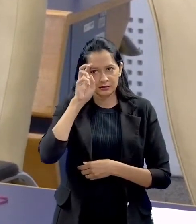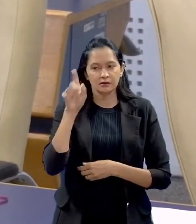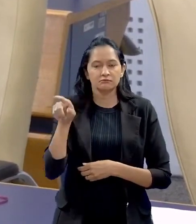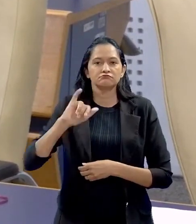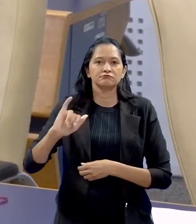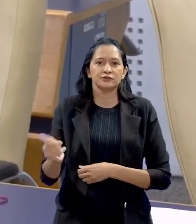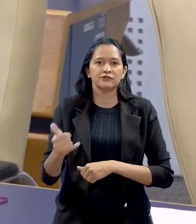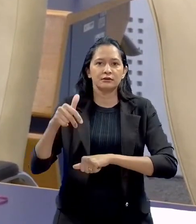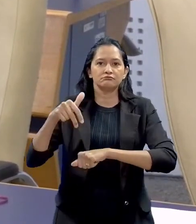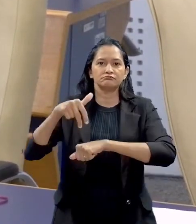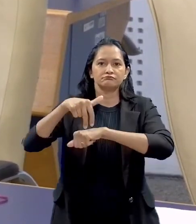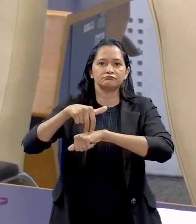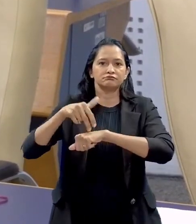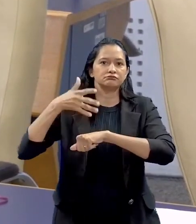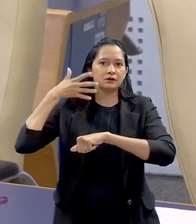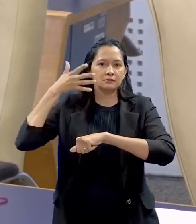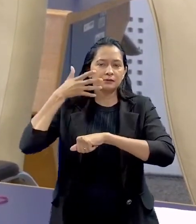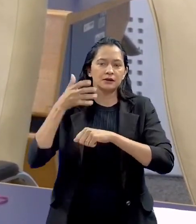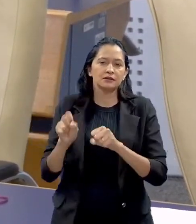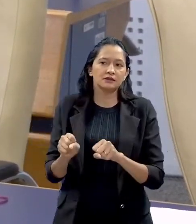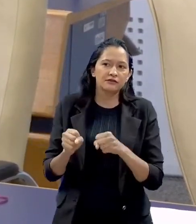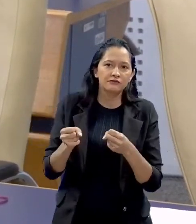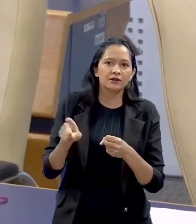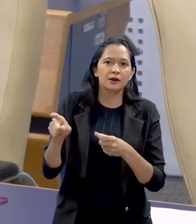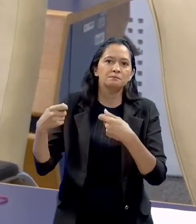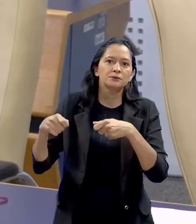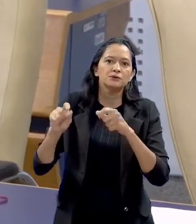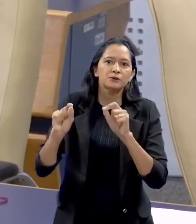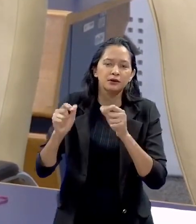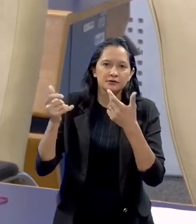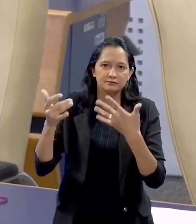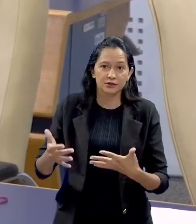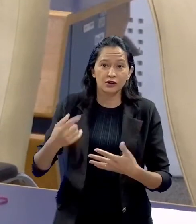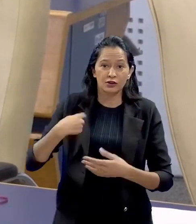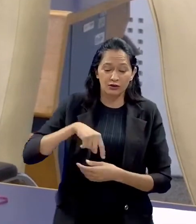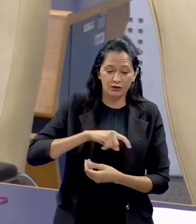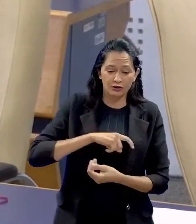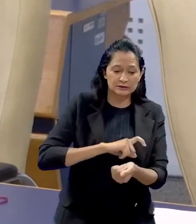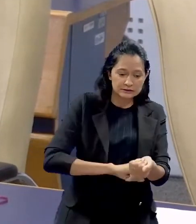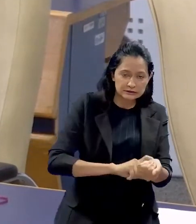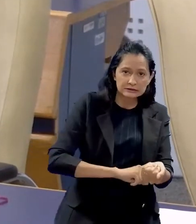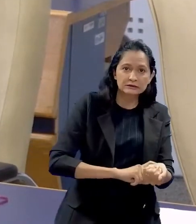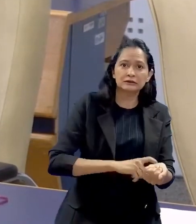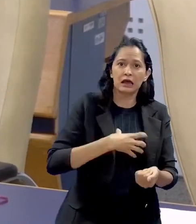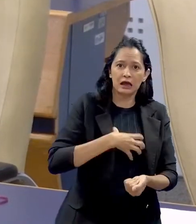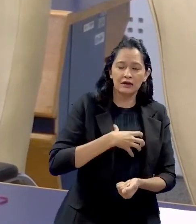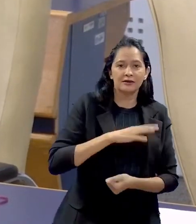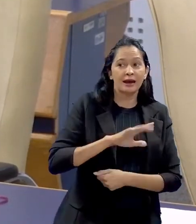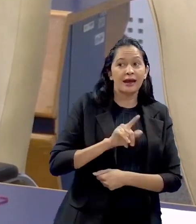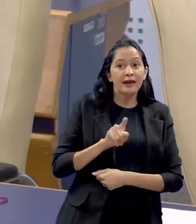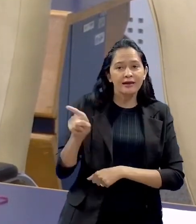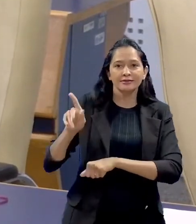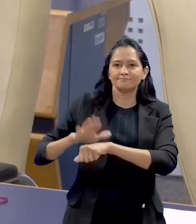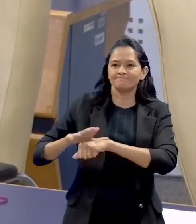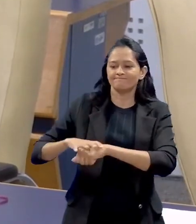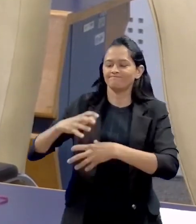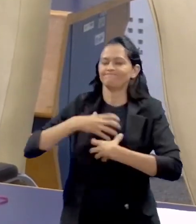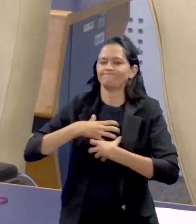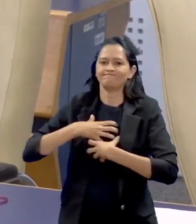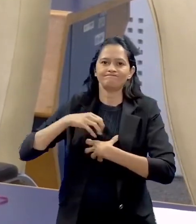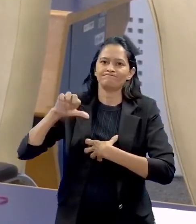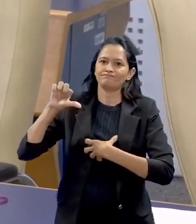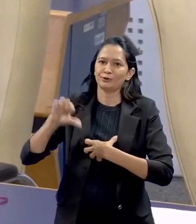podemos falar aqui o quanto nós estamos indignados, mas quem está sentindo na pele são elas, né? Muitas pessoas, inclusive, podem estar passando